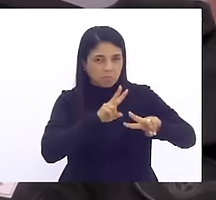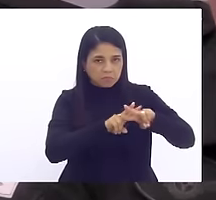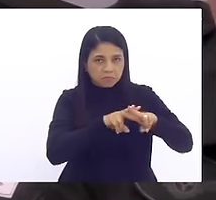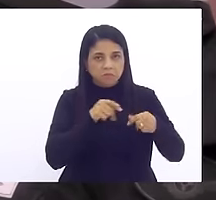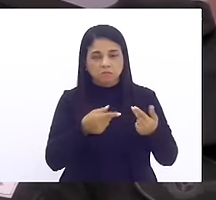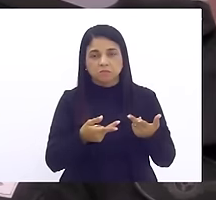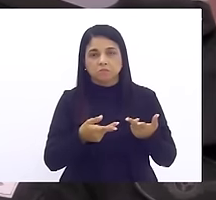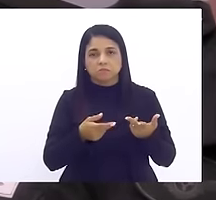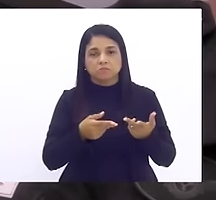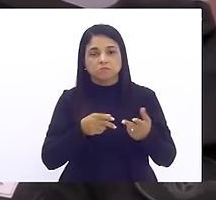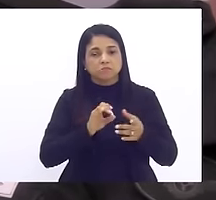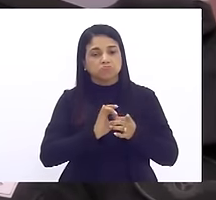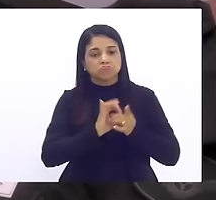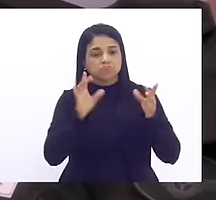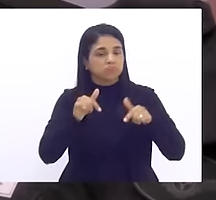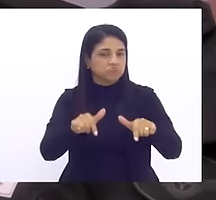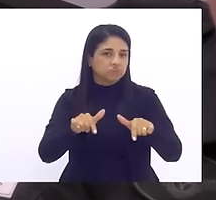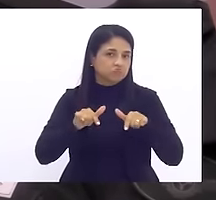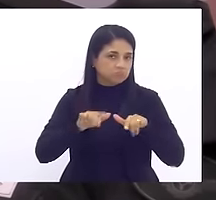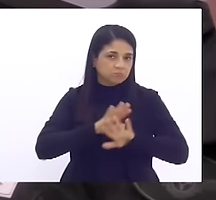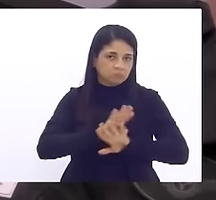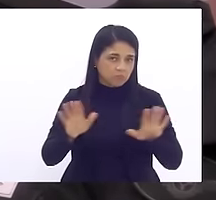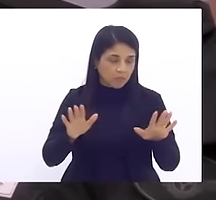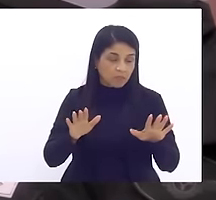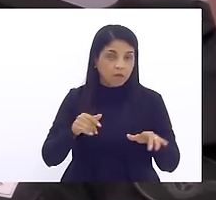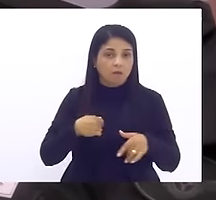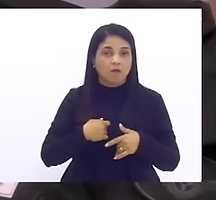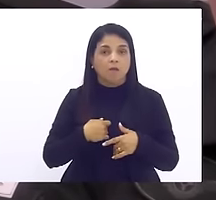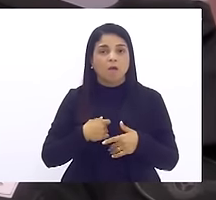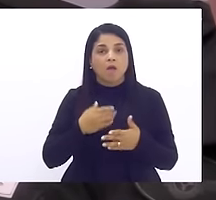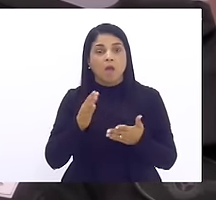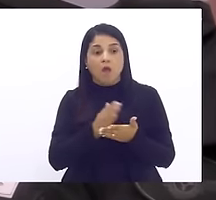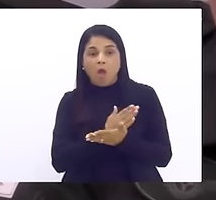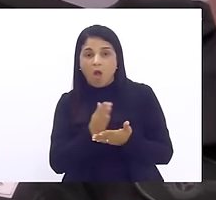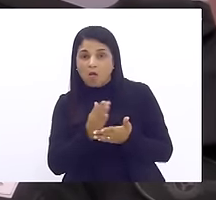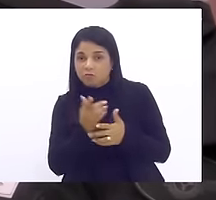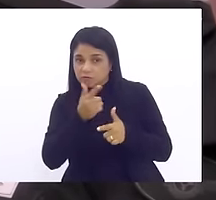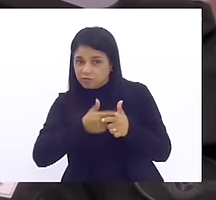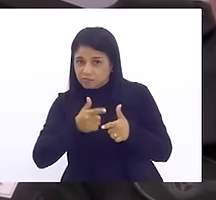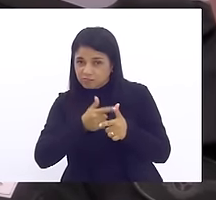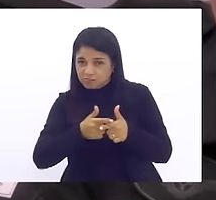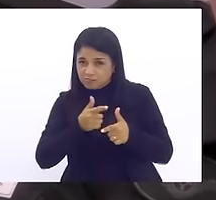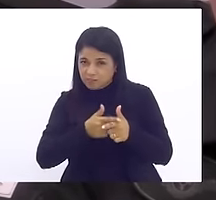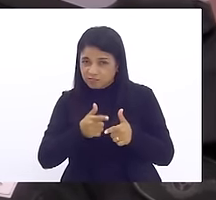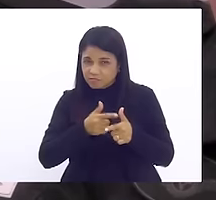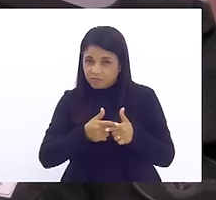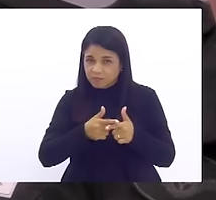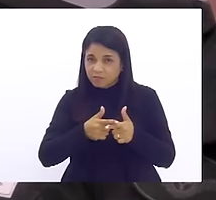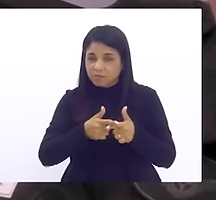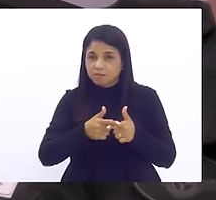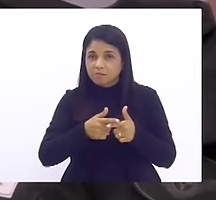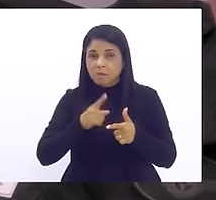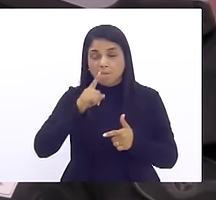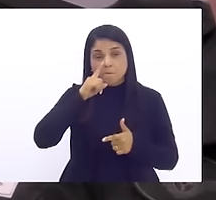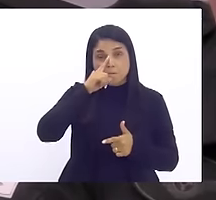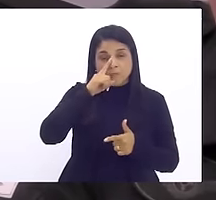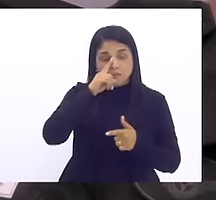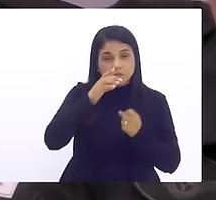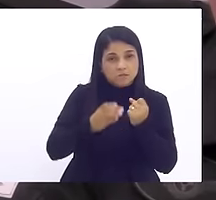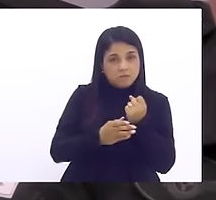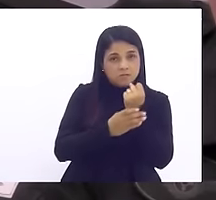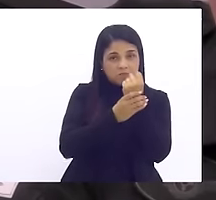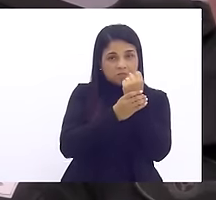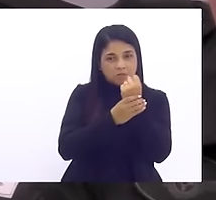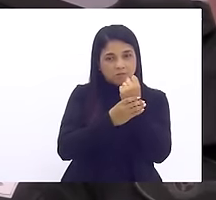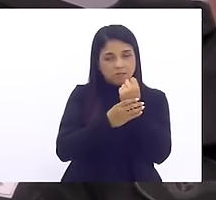automaticamente já esta licenciado e os casos que são previstos é como perigo a segurança Viária